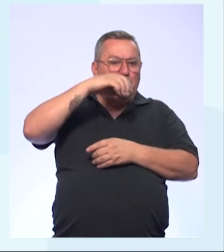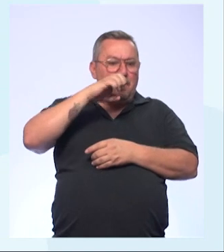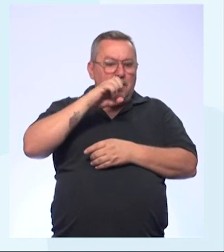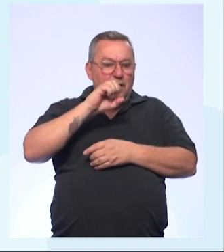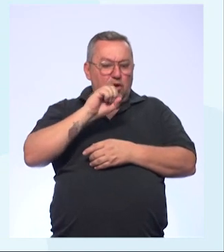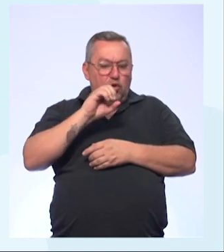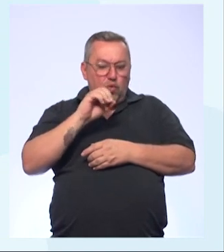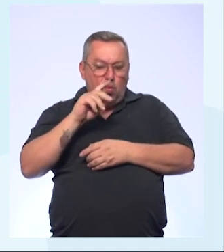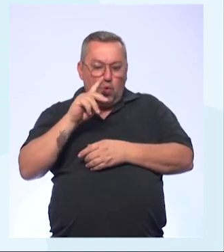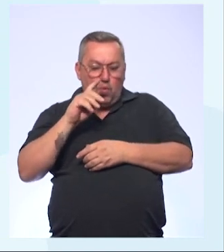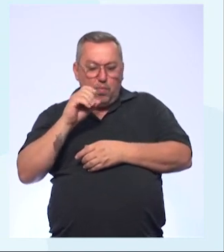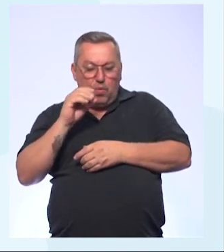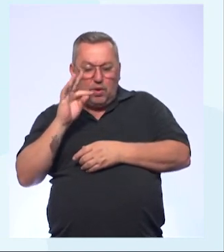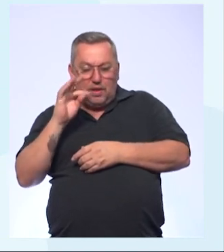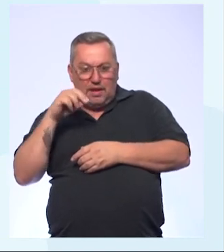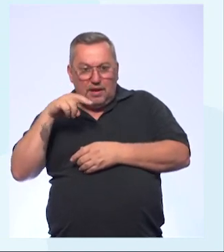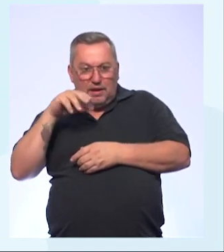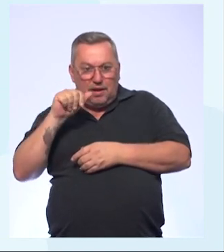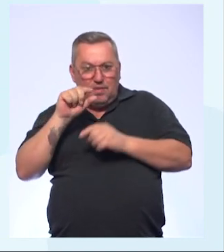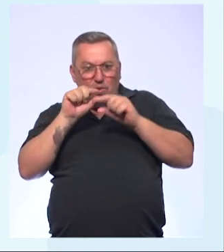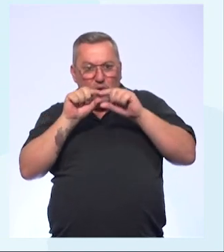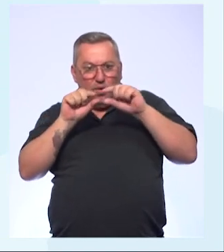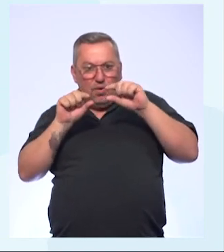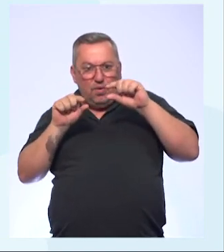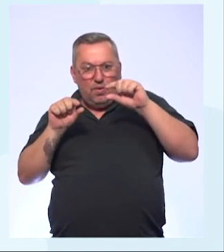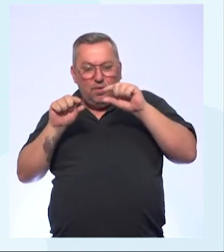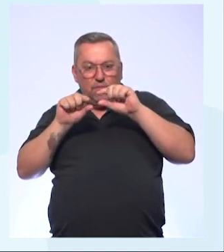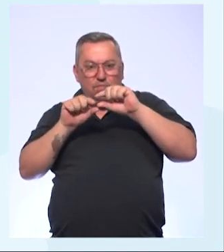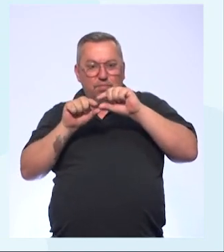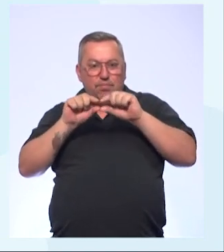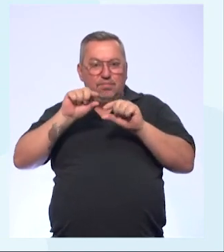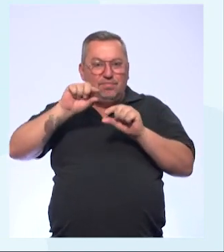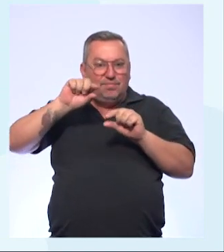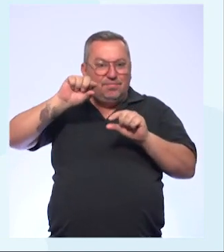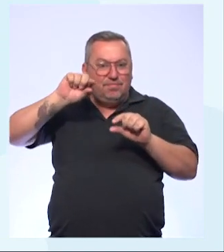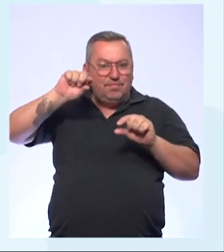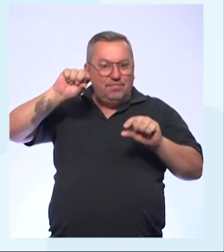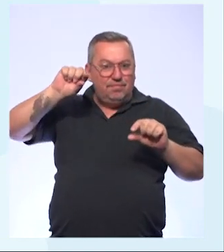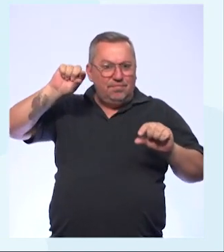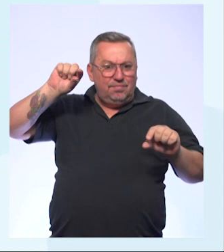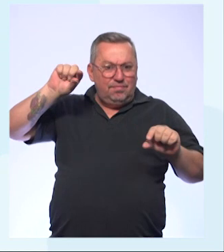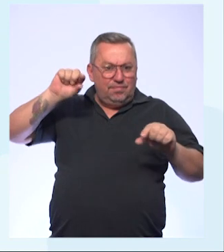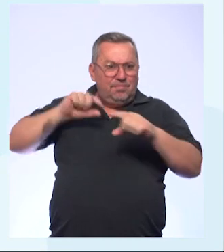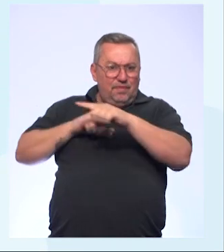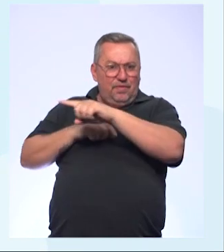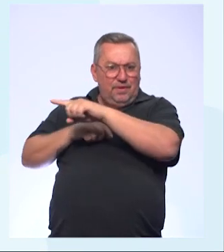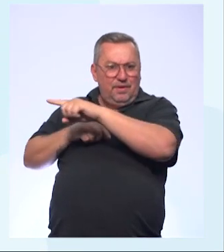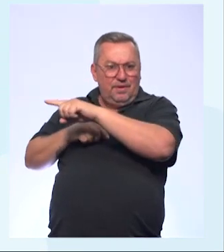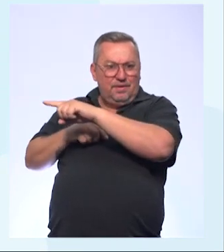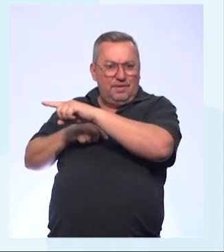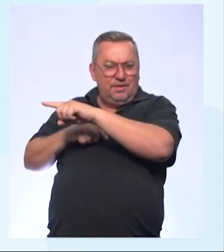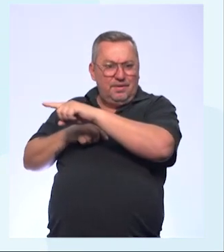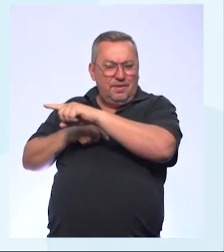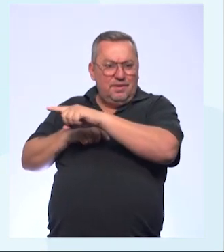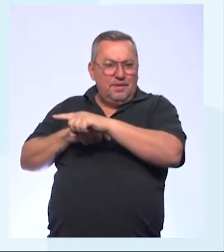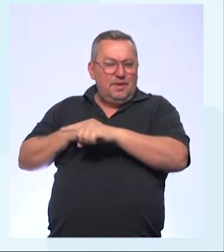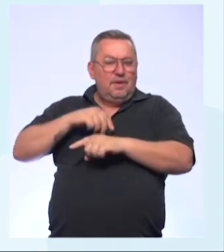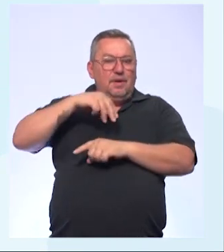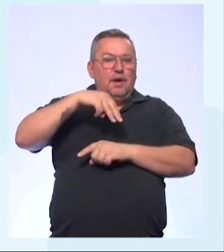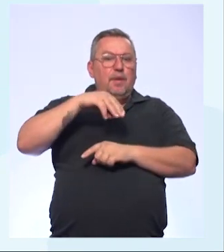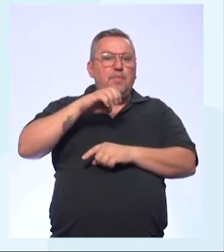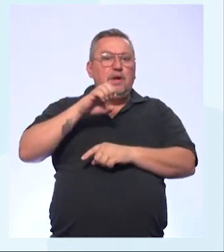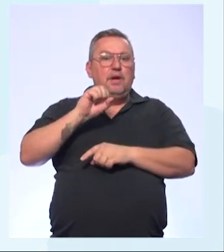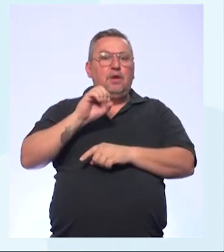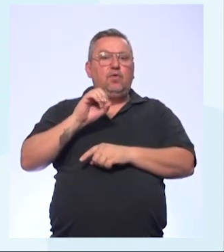Mesopotâmia. Estão vendo? Nós marcamos aí a Mesopotâmia. Vocês visualizaram o sexto ano? A